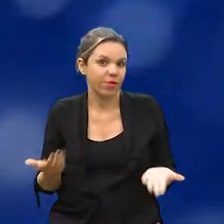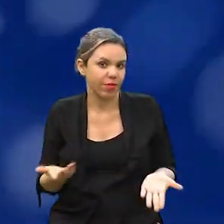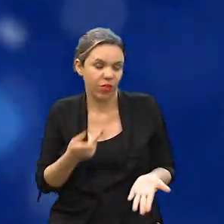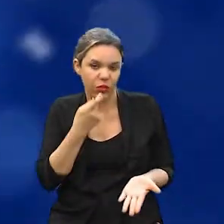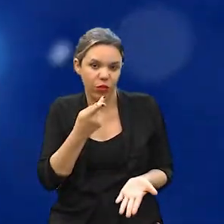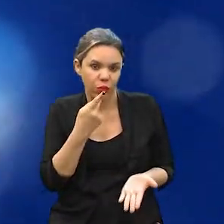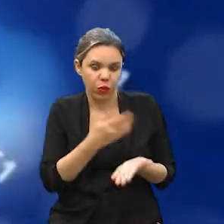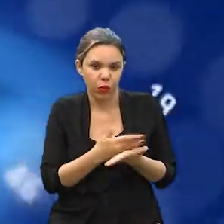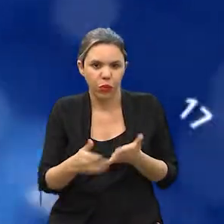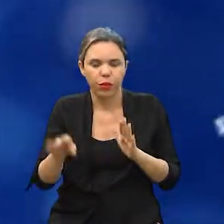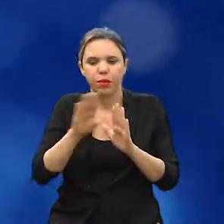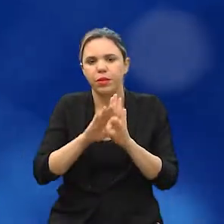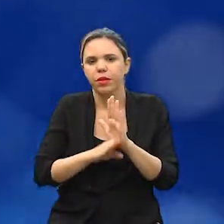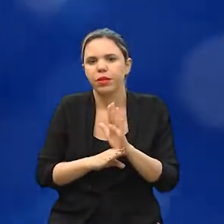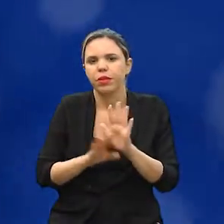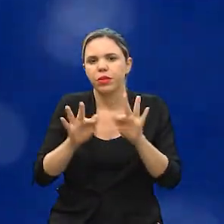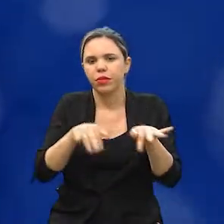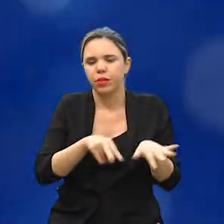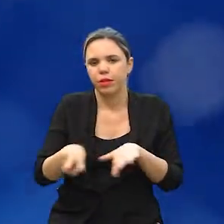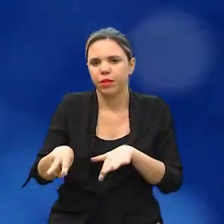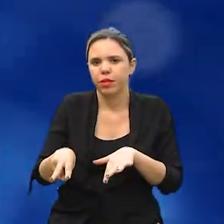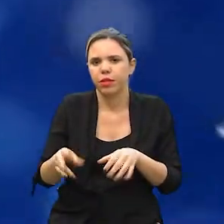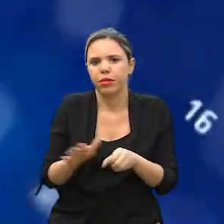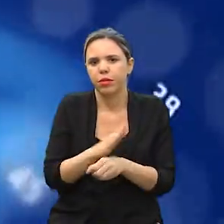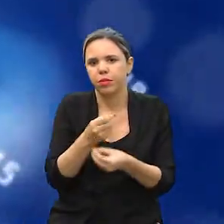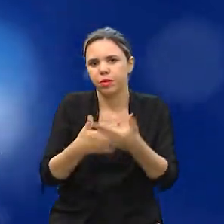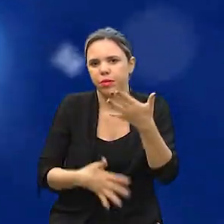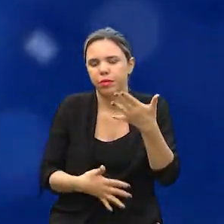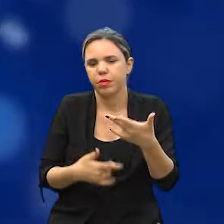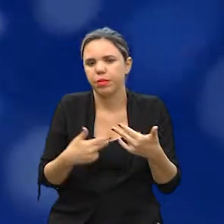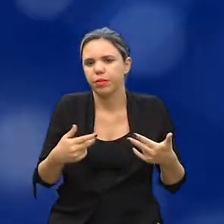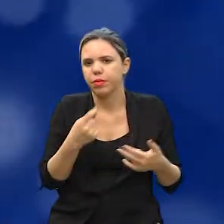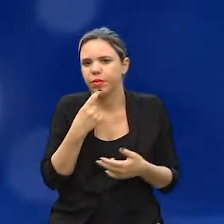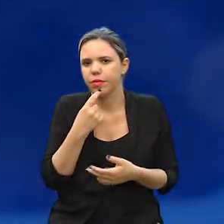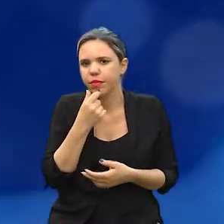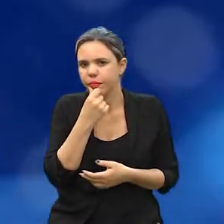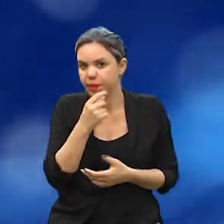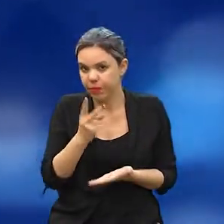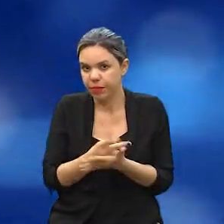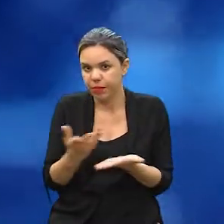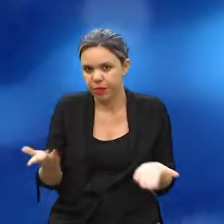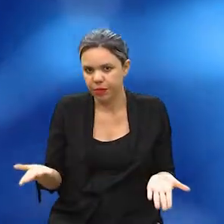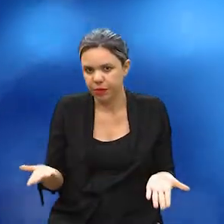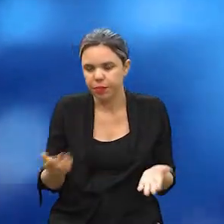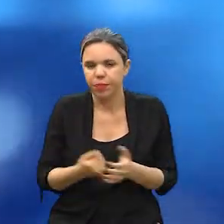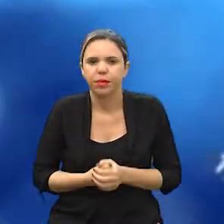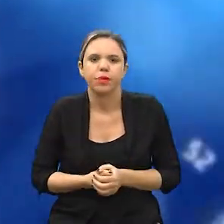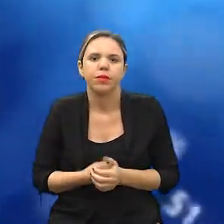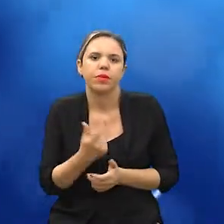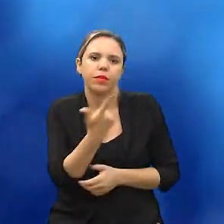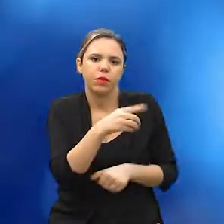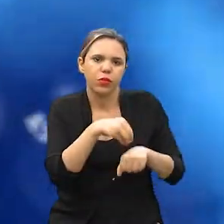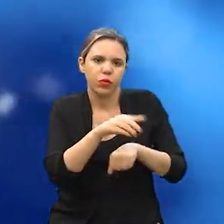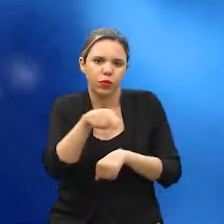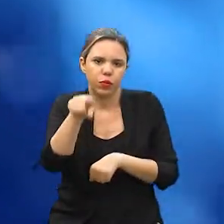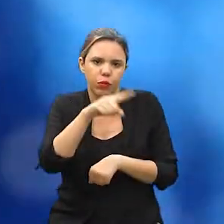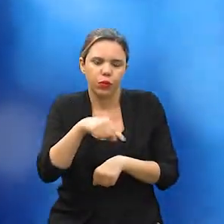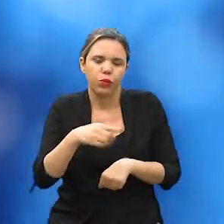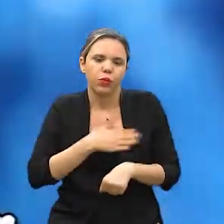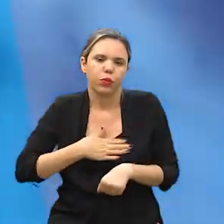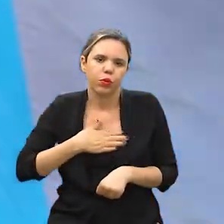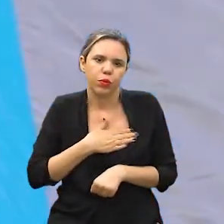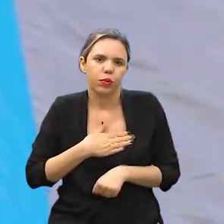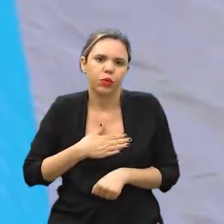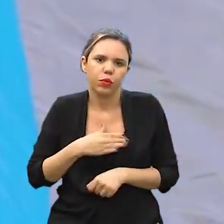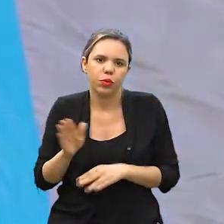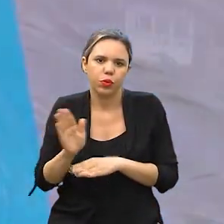Eu falei no começo do programa que o fim de semana tá recheado de atrações em Campinas, não é mesmo? Então, outra dica para você curtir